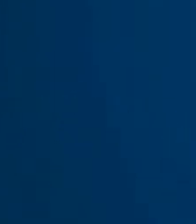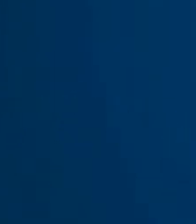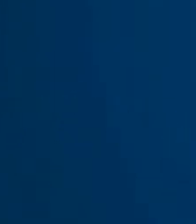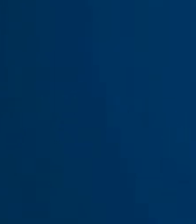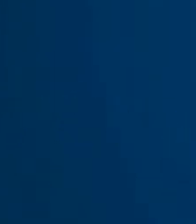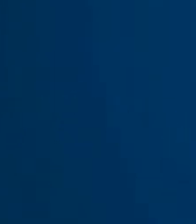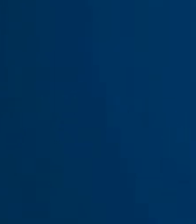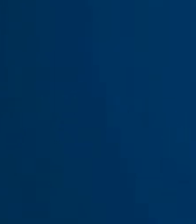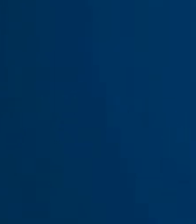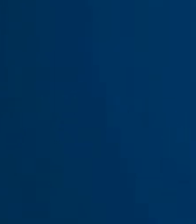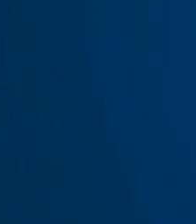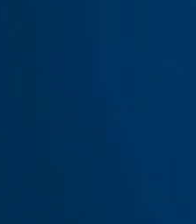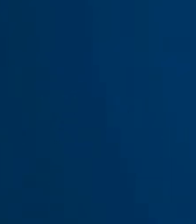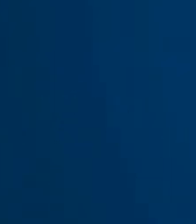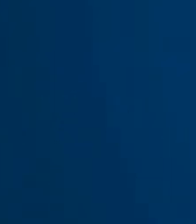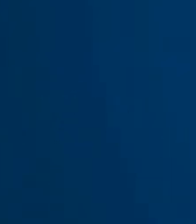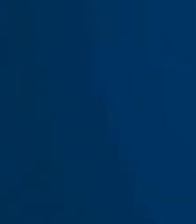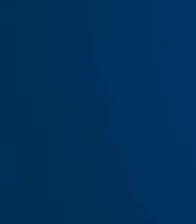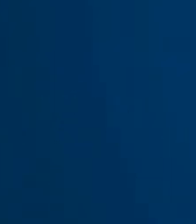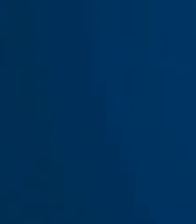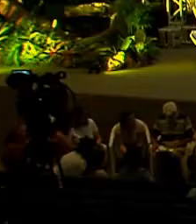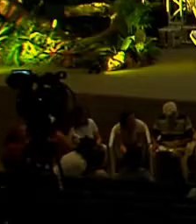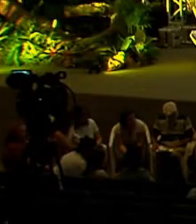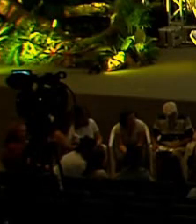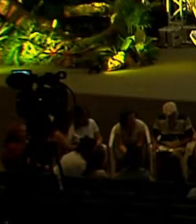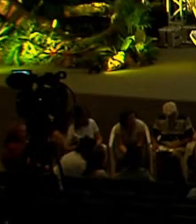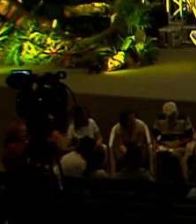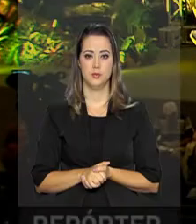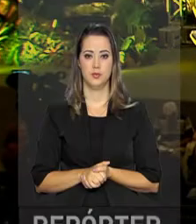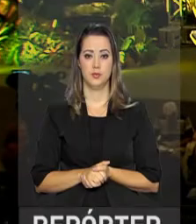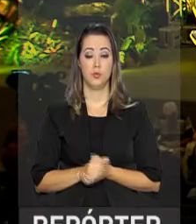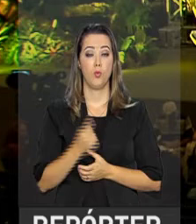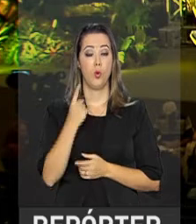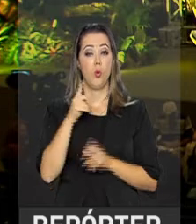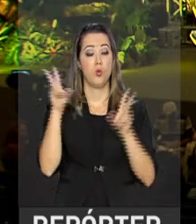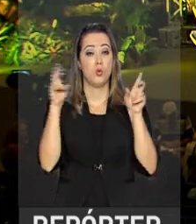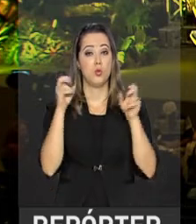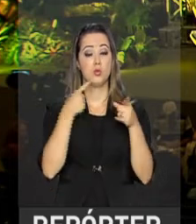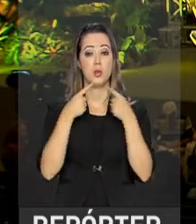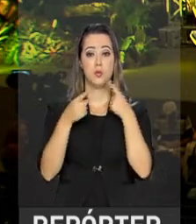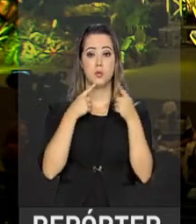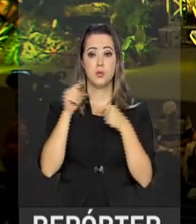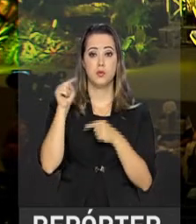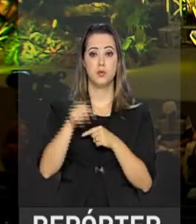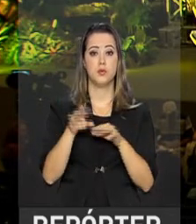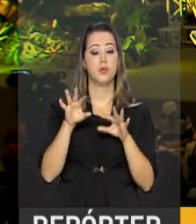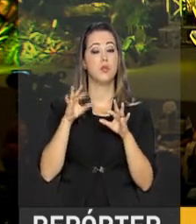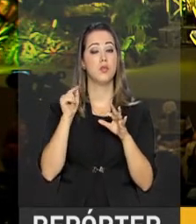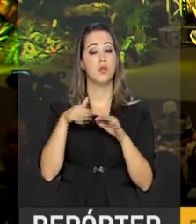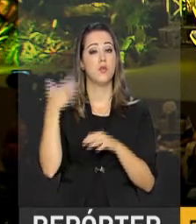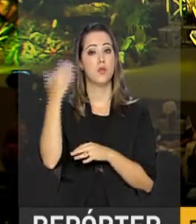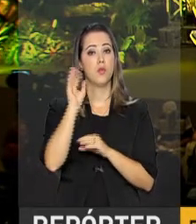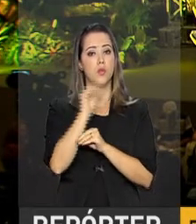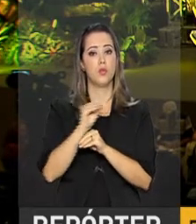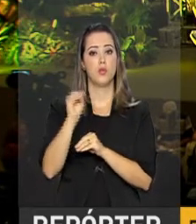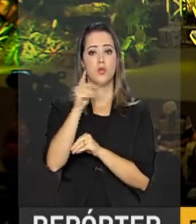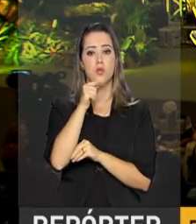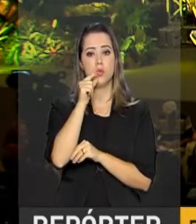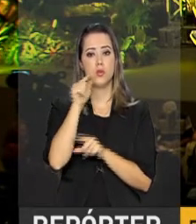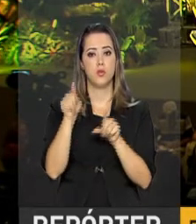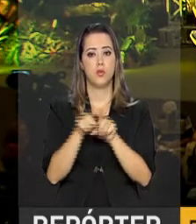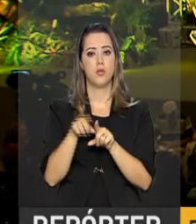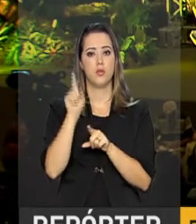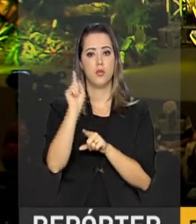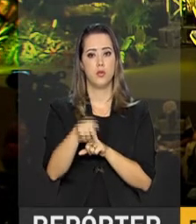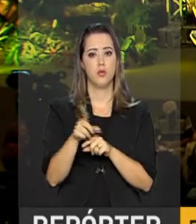8º fórum mundial da água um dos assuntos debatidos aqui no fórum e preservação da água